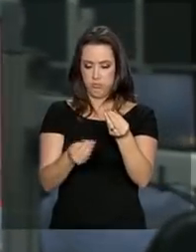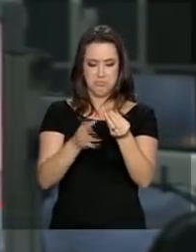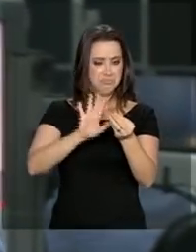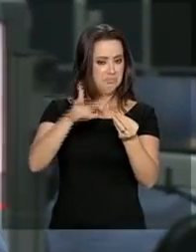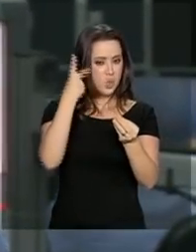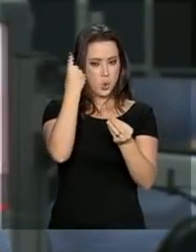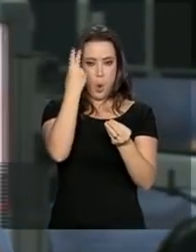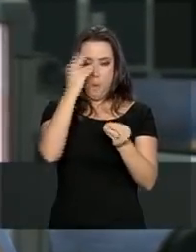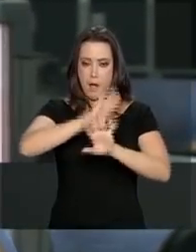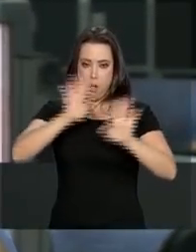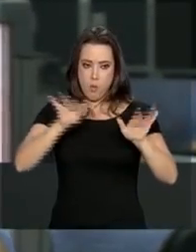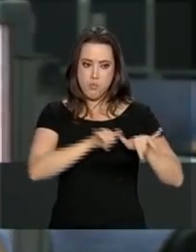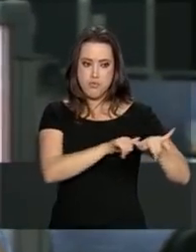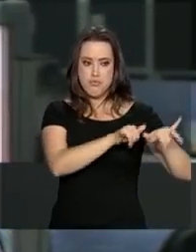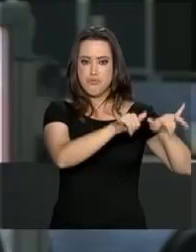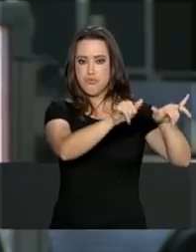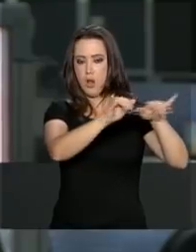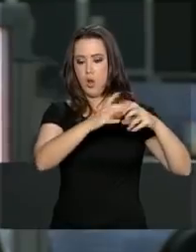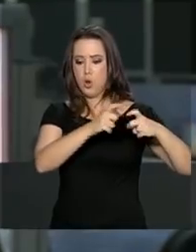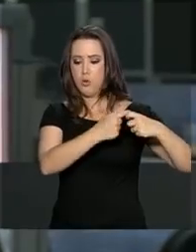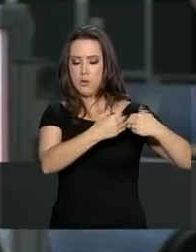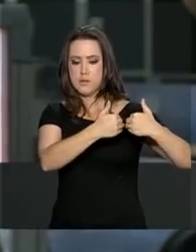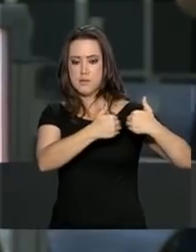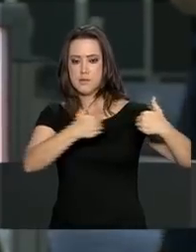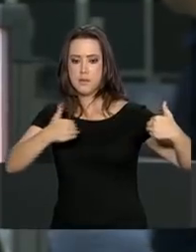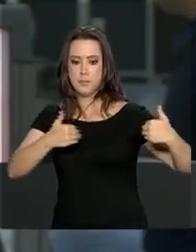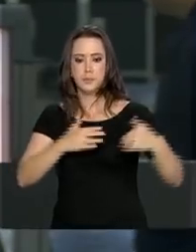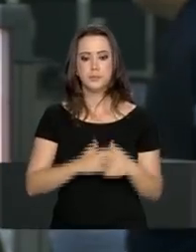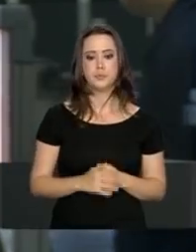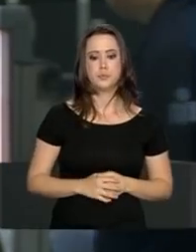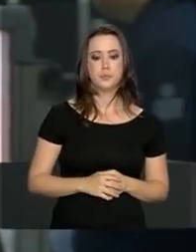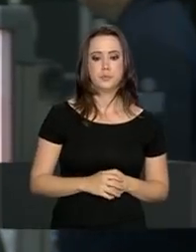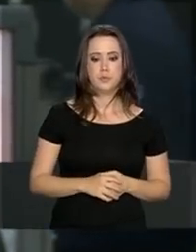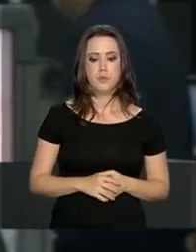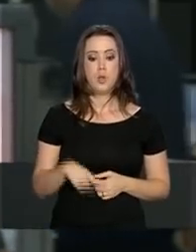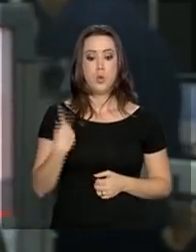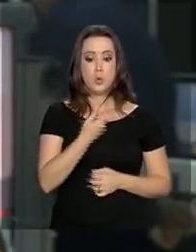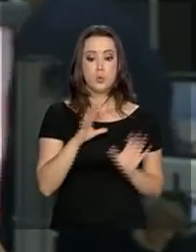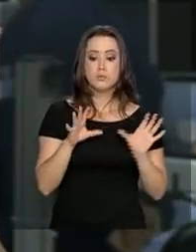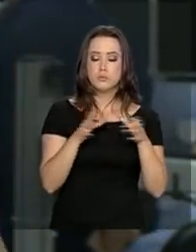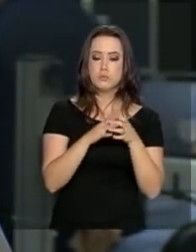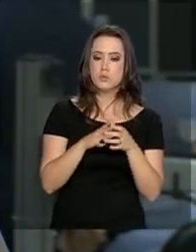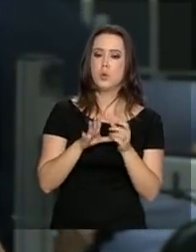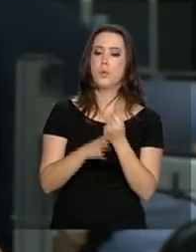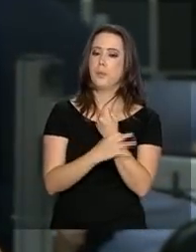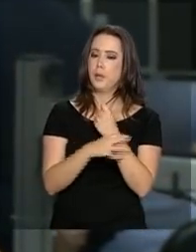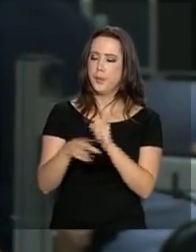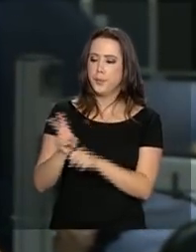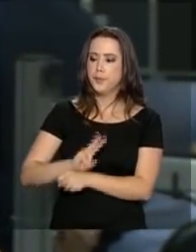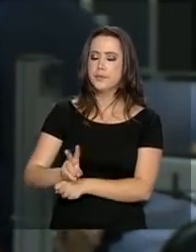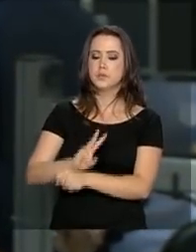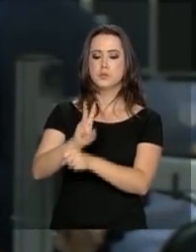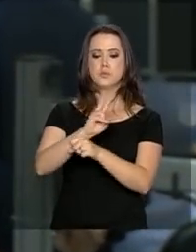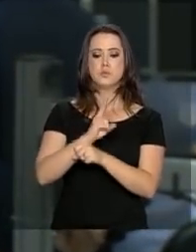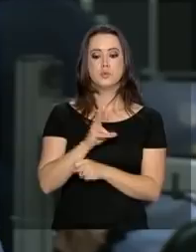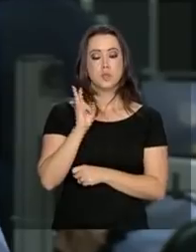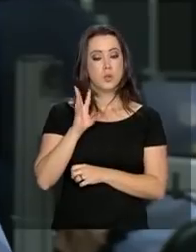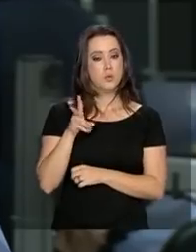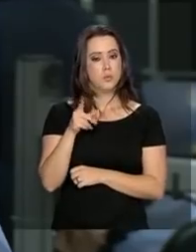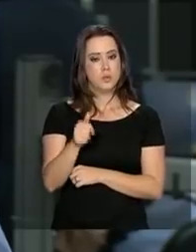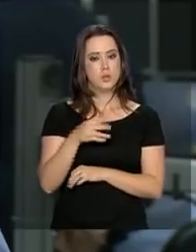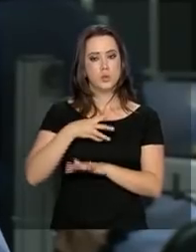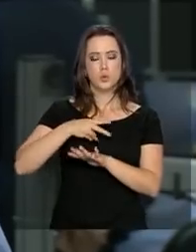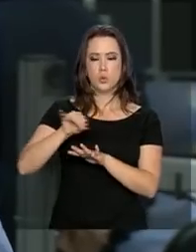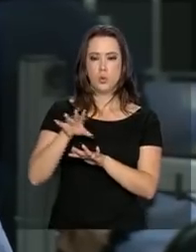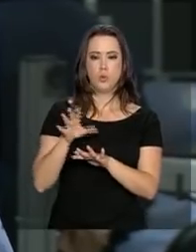conforme já regularidade dela é lógico que as equipes estarão sendo reforçadas pra que todo esse